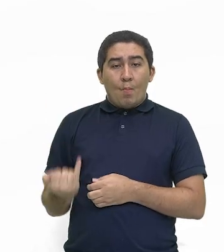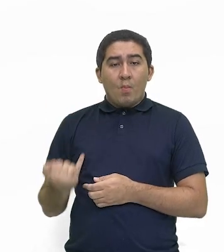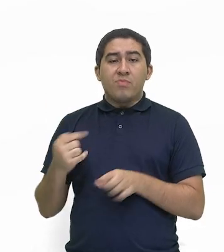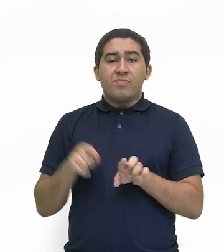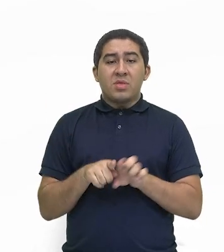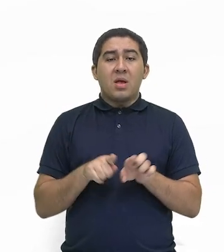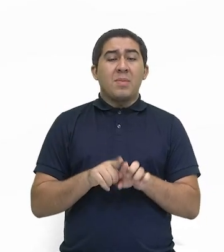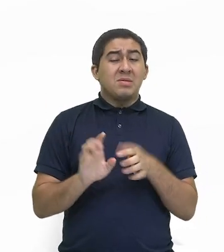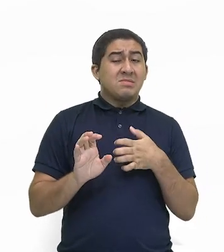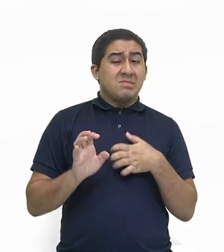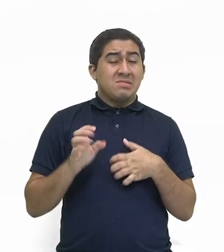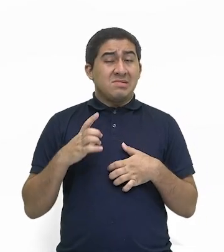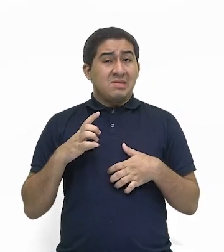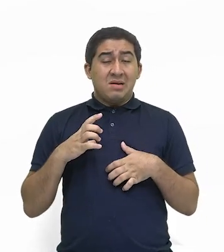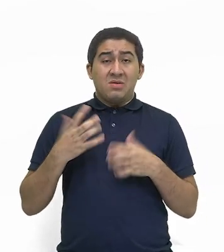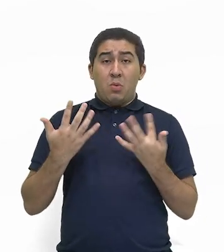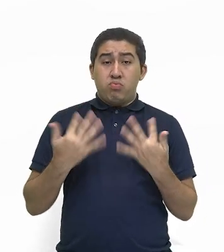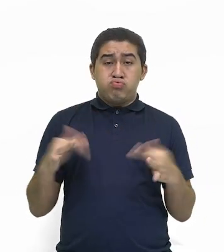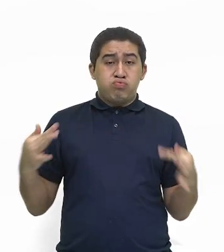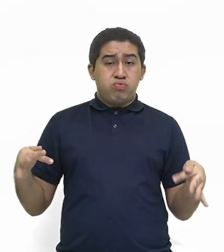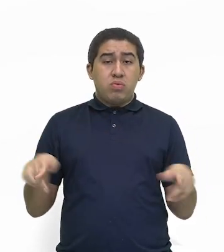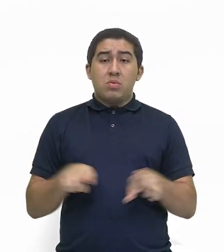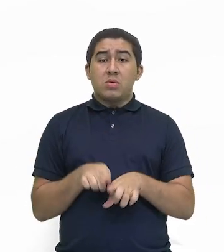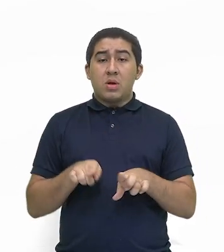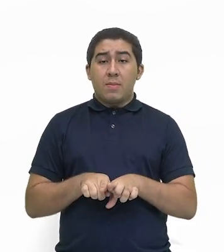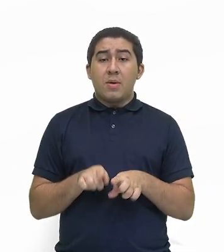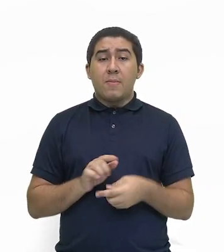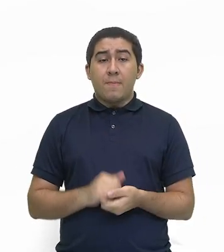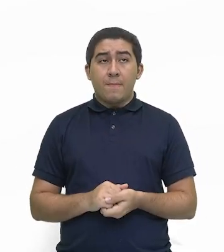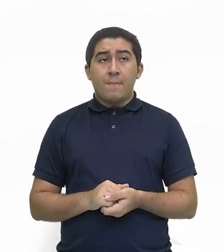apatia, irritabilidade, anemia.